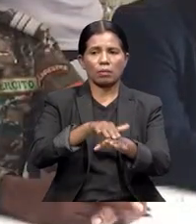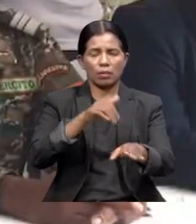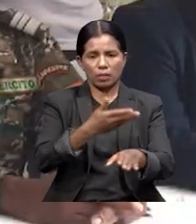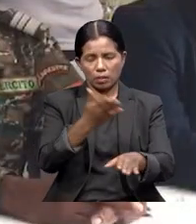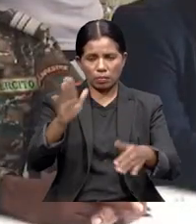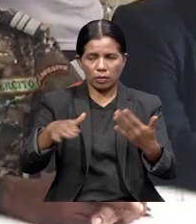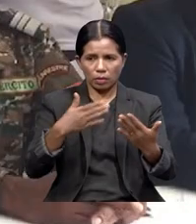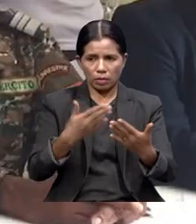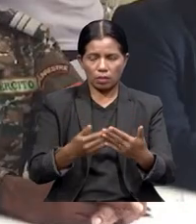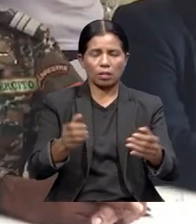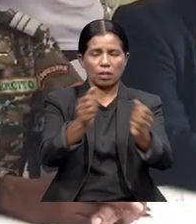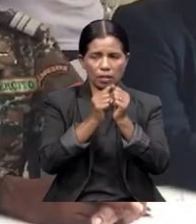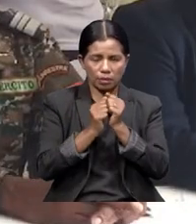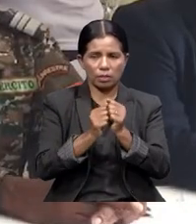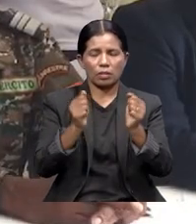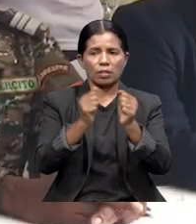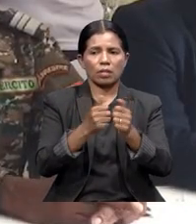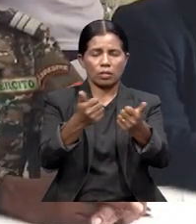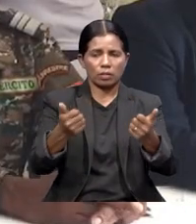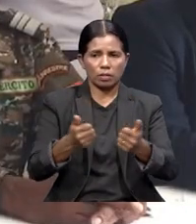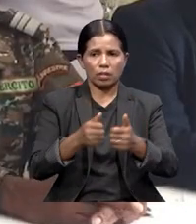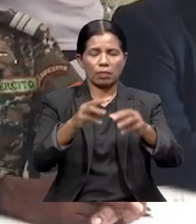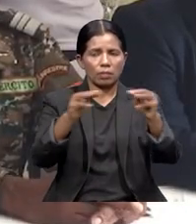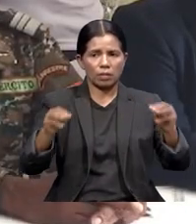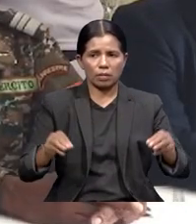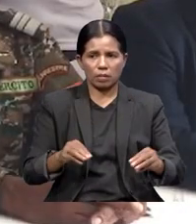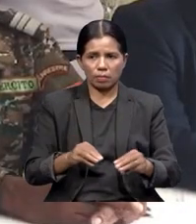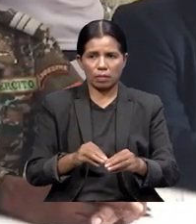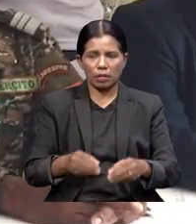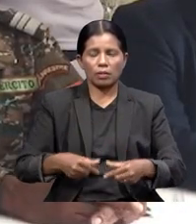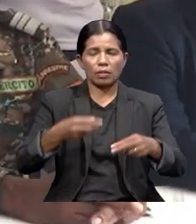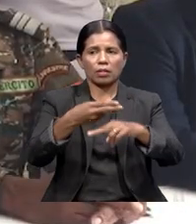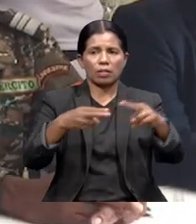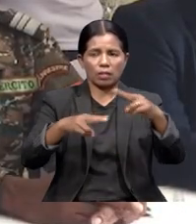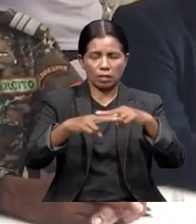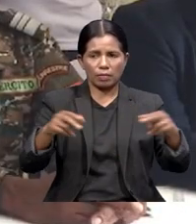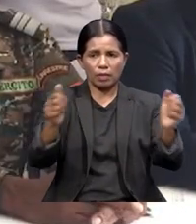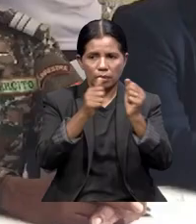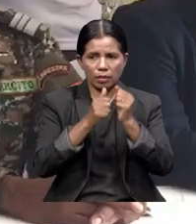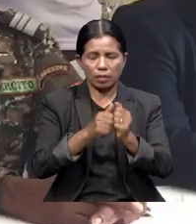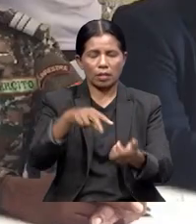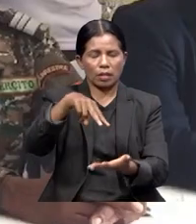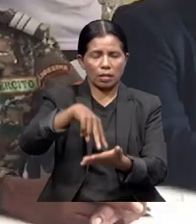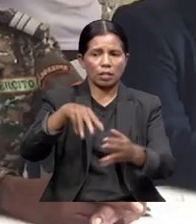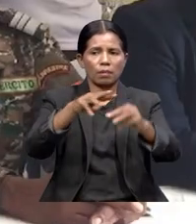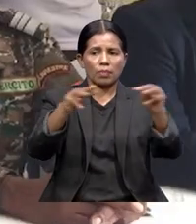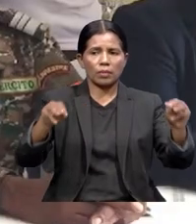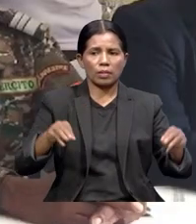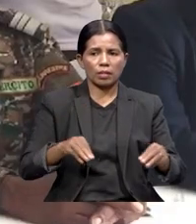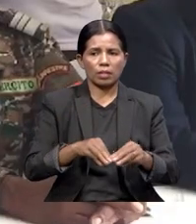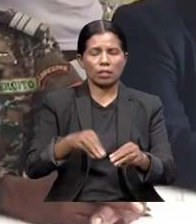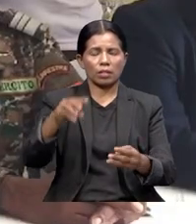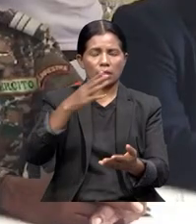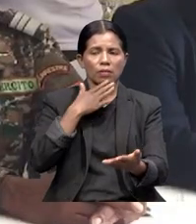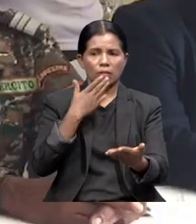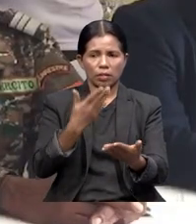sira hotu at hamutu ko autoridade municipal foliman bamalu hari município ida nebe